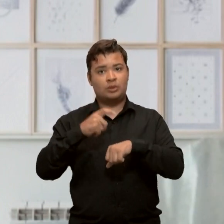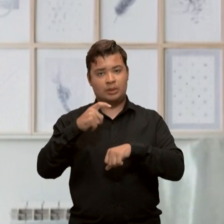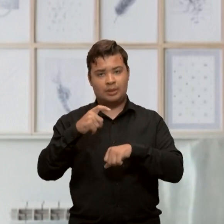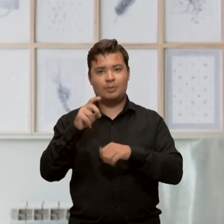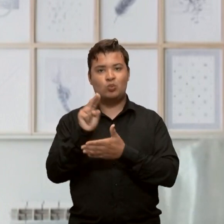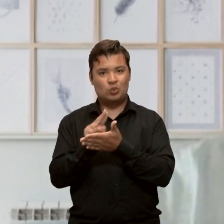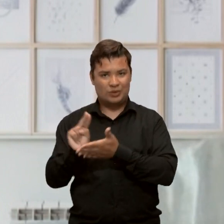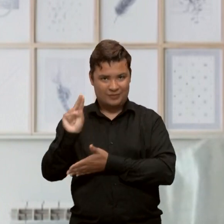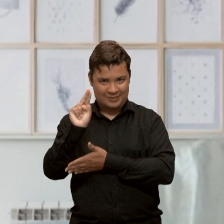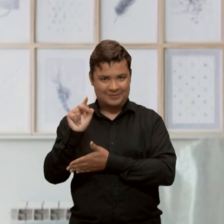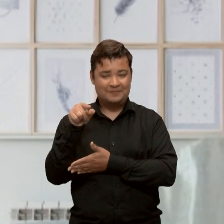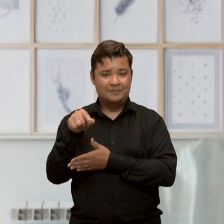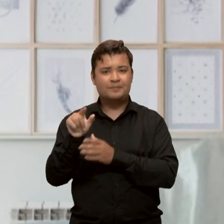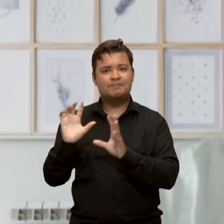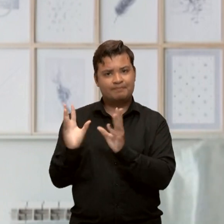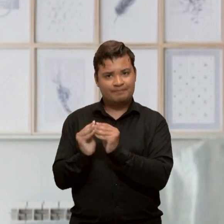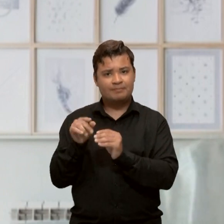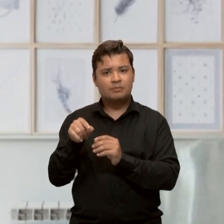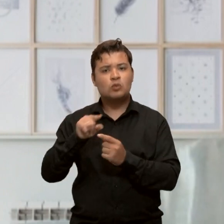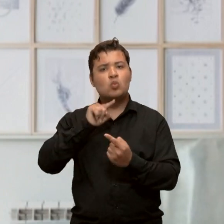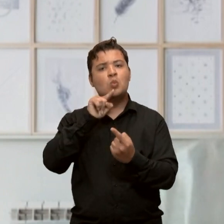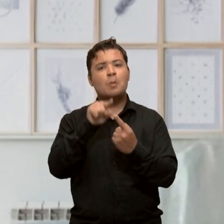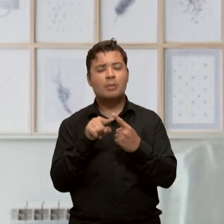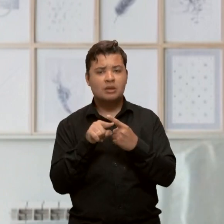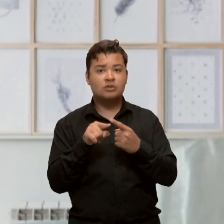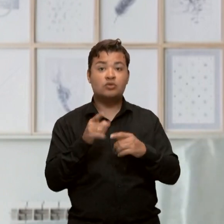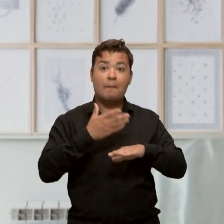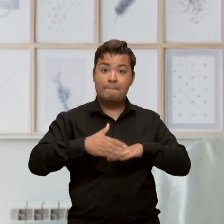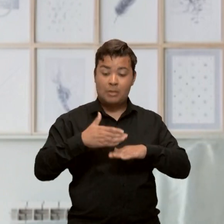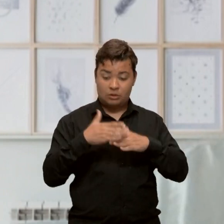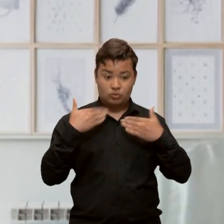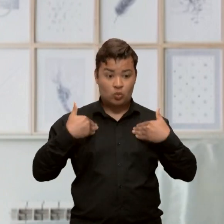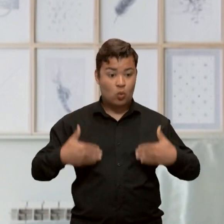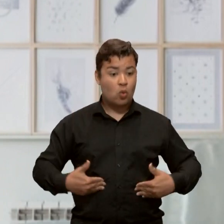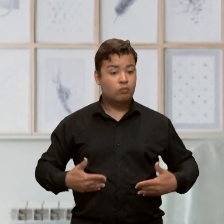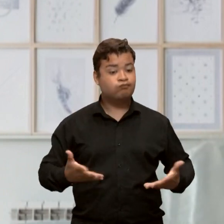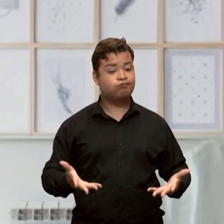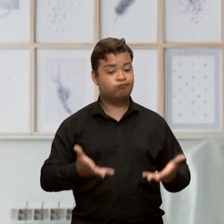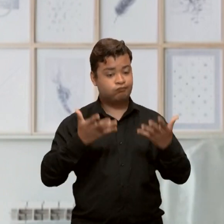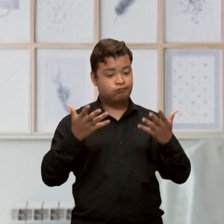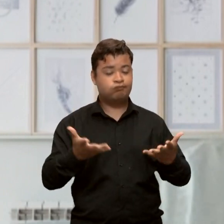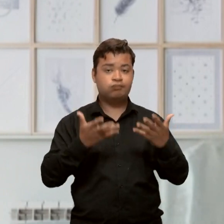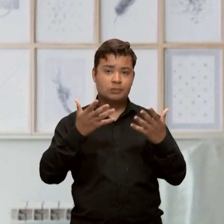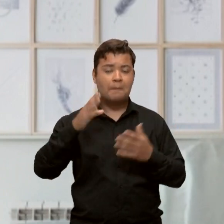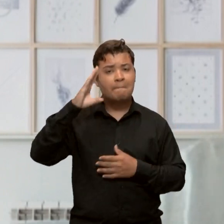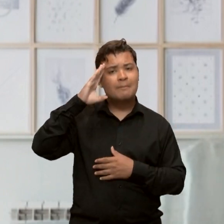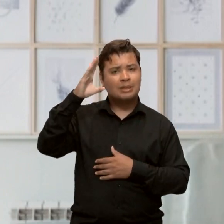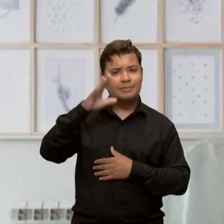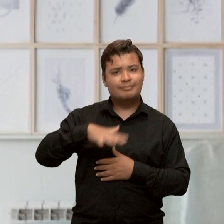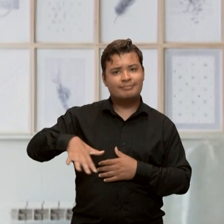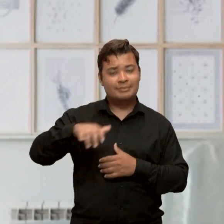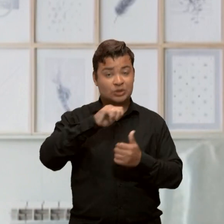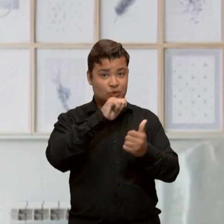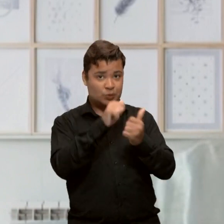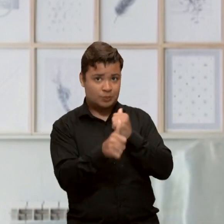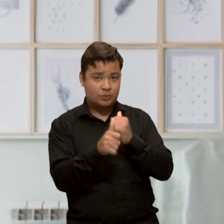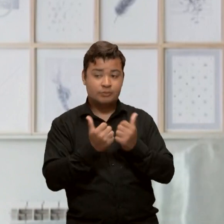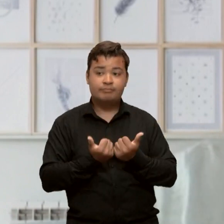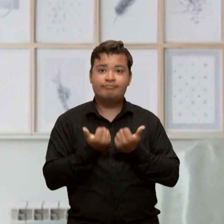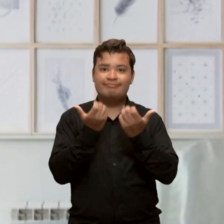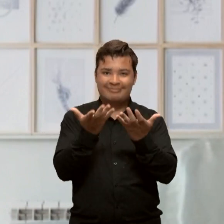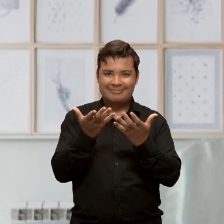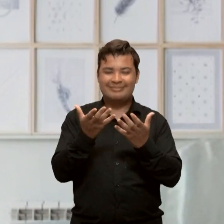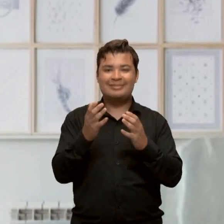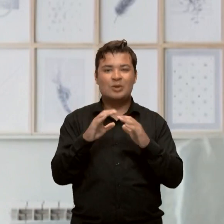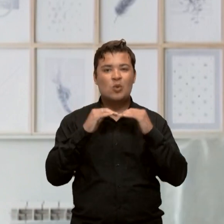democratizar o acesso às práticas corporais, dentre elas e especialmente as esportivas, à comunidade